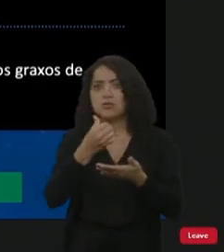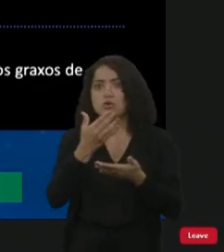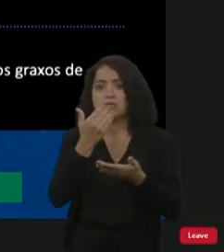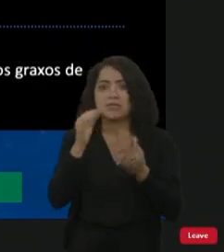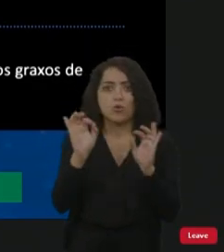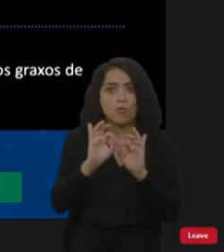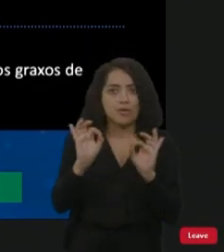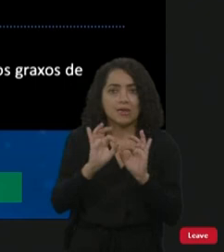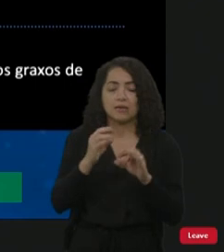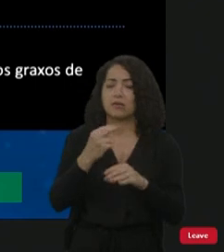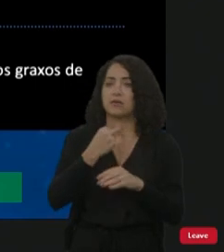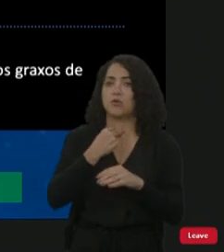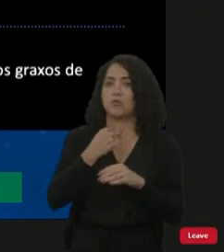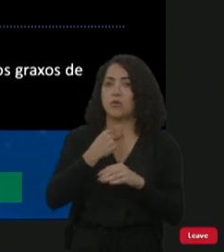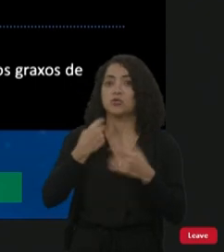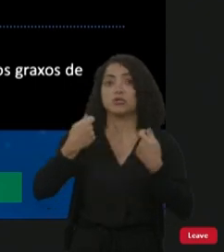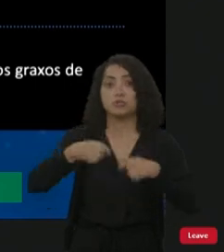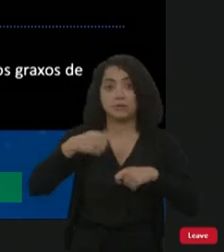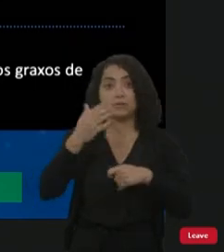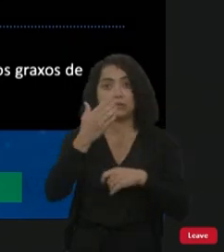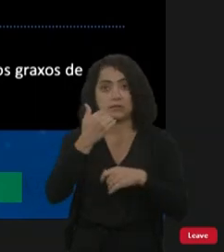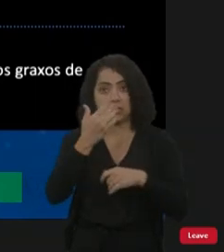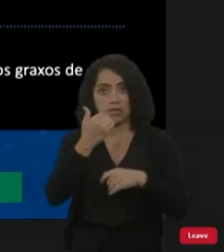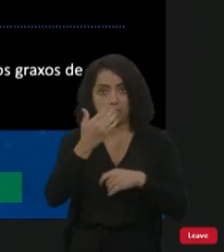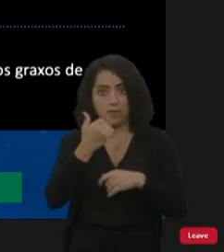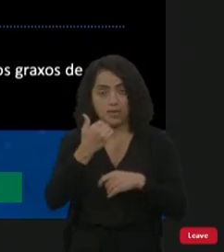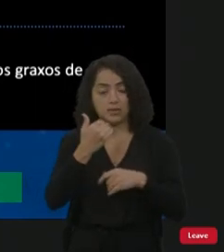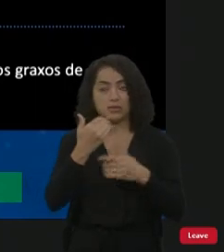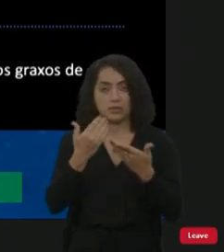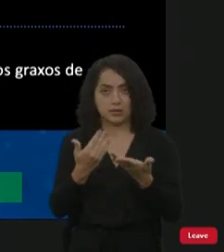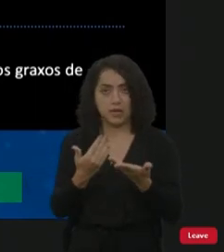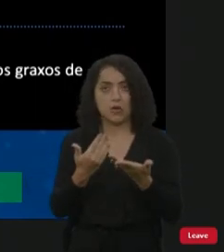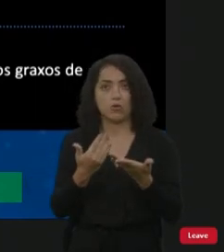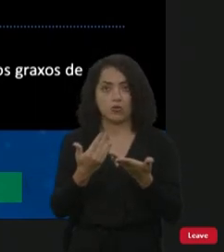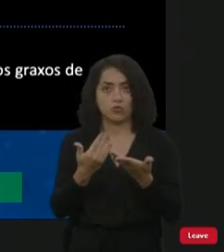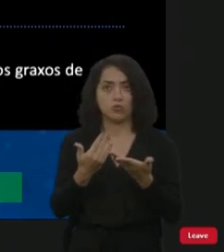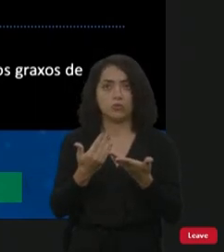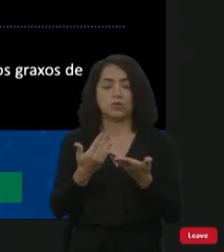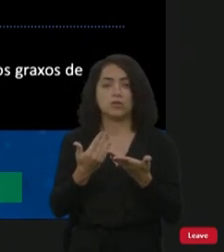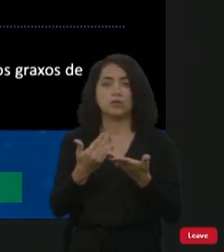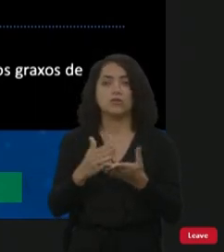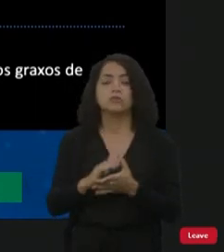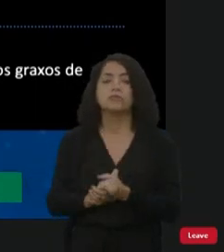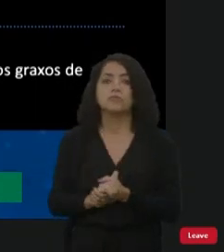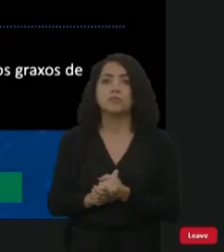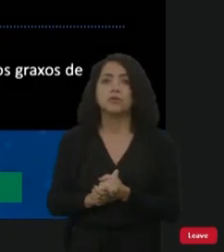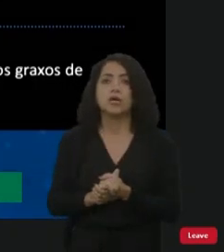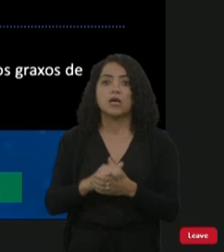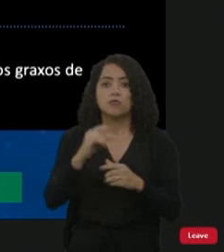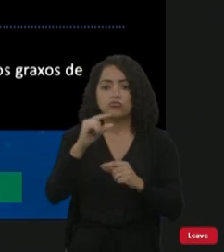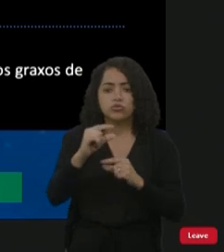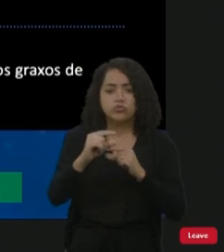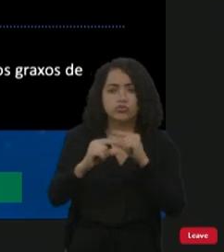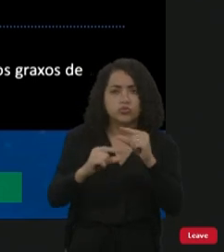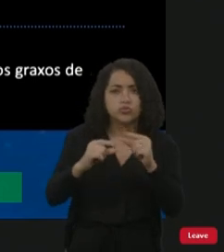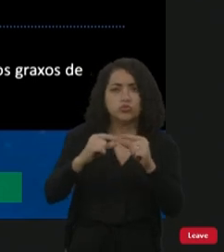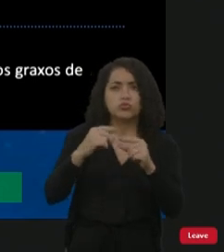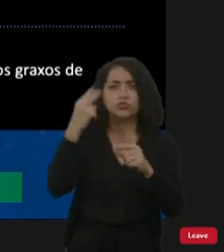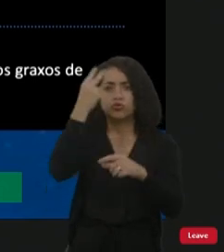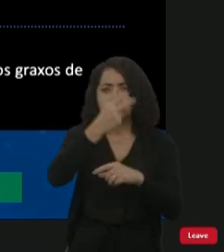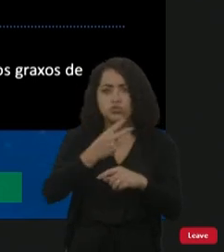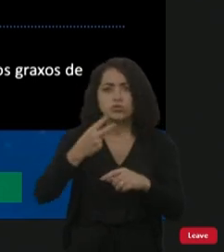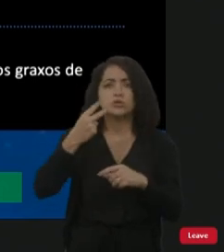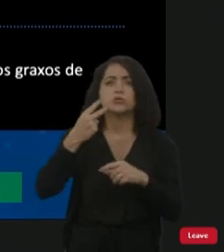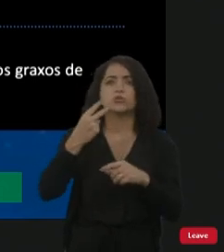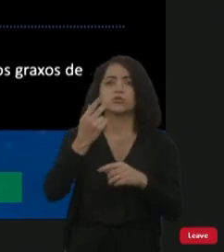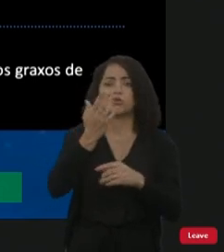ideal é que ele tenha uma alimentação no paciente bem pequeno, no paciente pequenininho, de 2 em 2 horas,